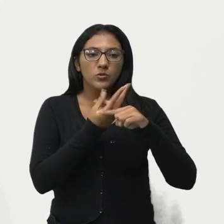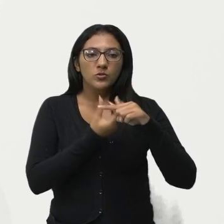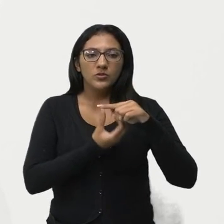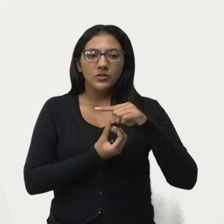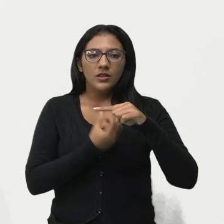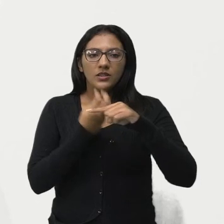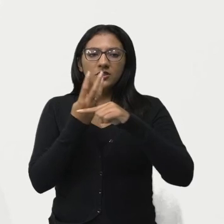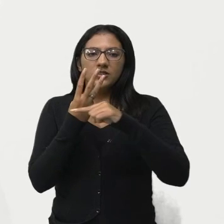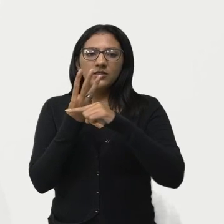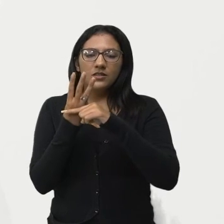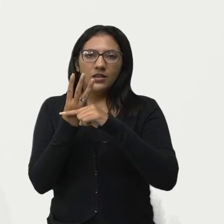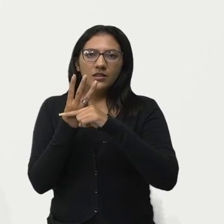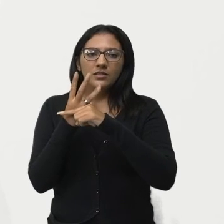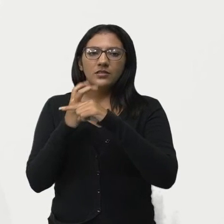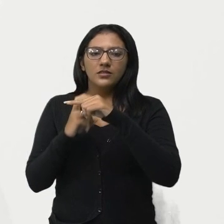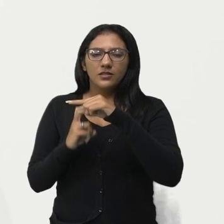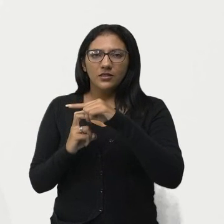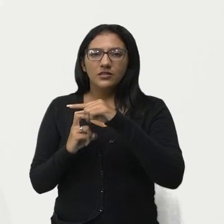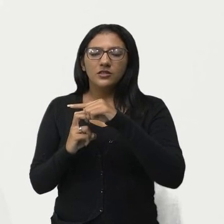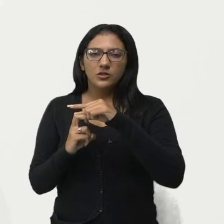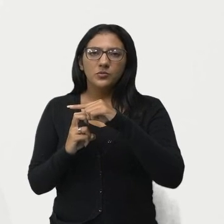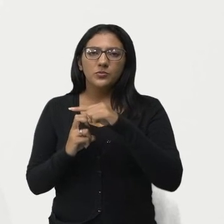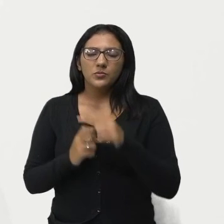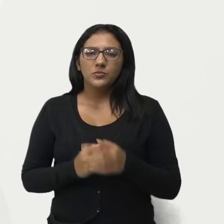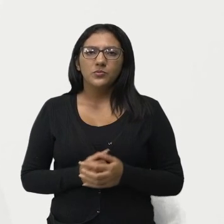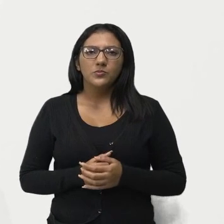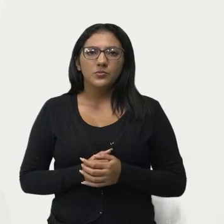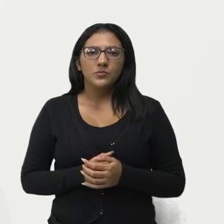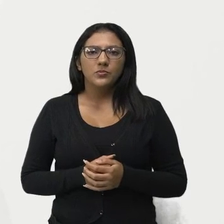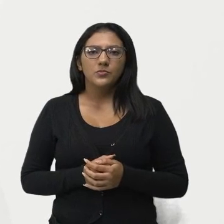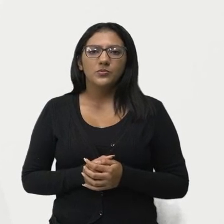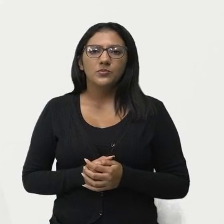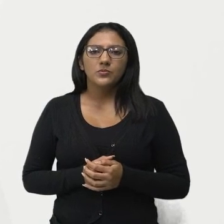vezes 1 vai dar 3 e 1 vezes 5 vai dar 5.